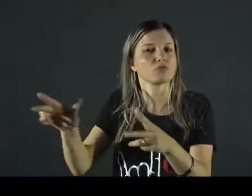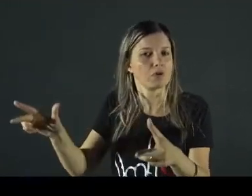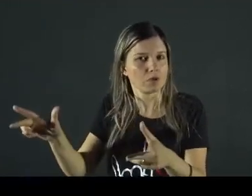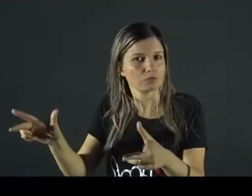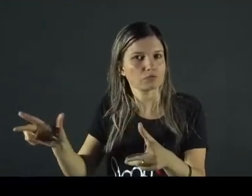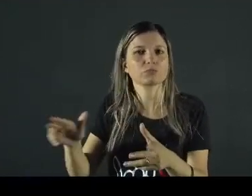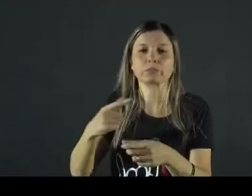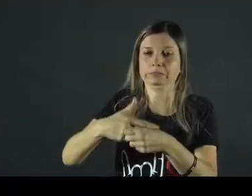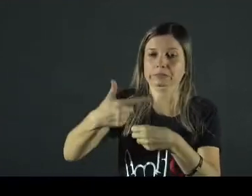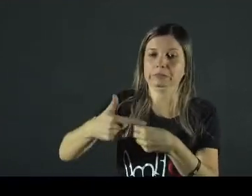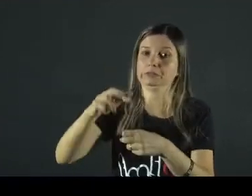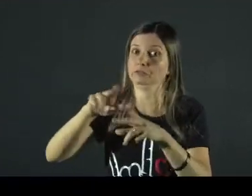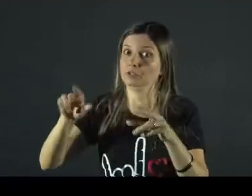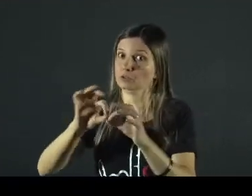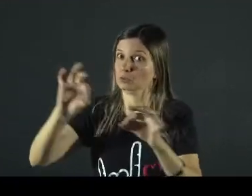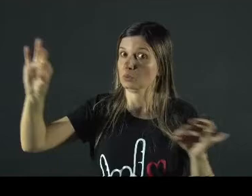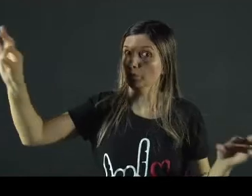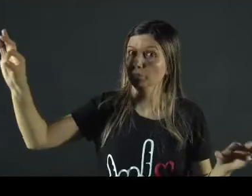Norte.